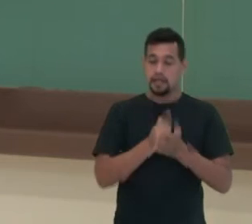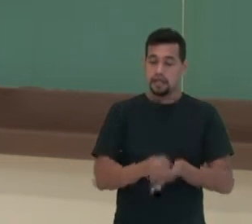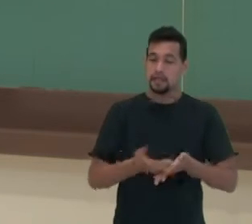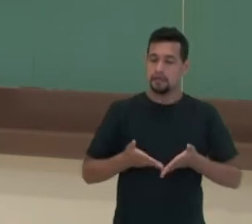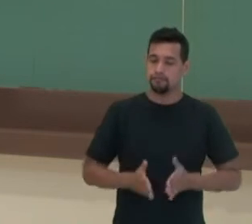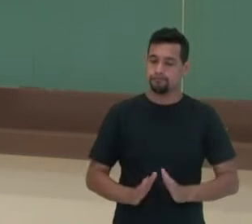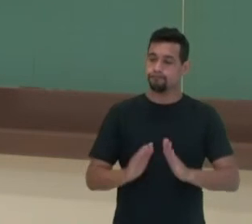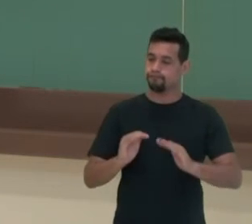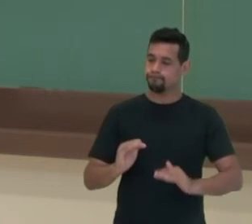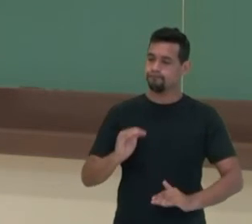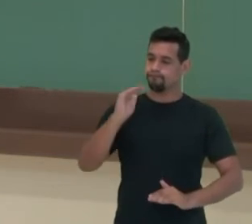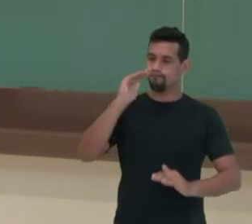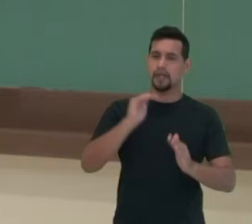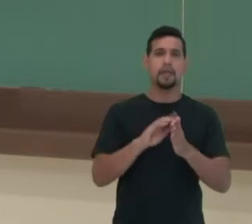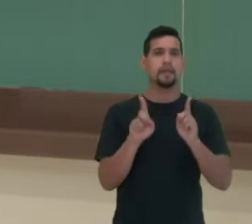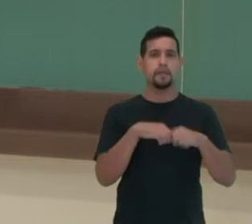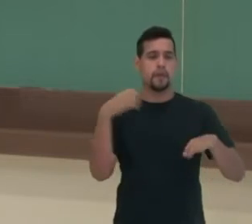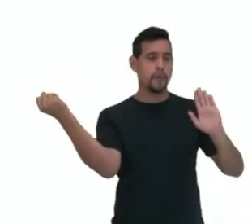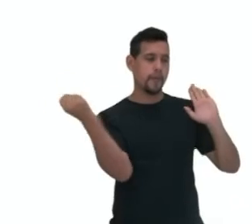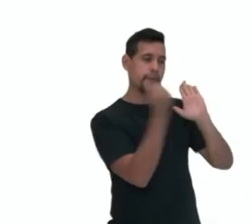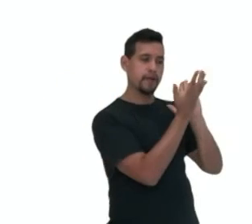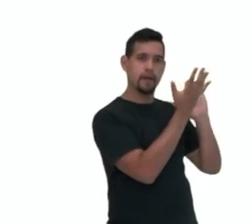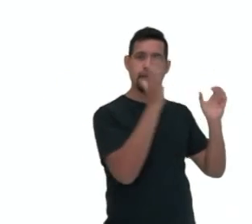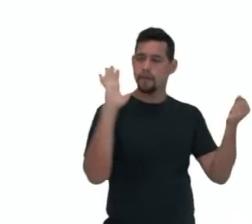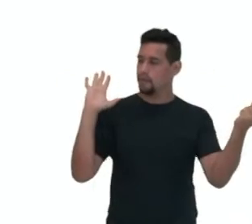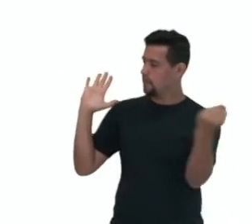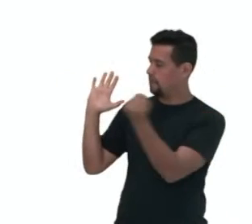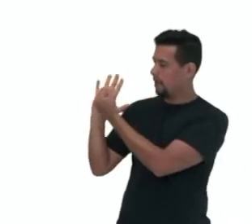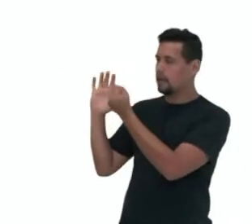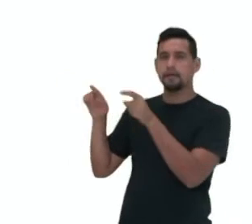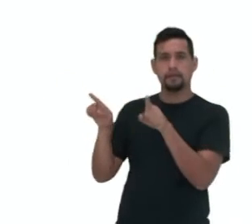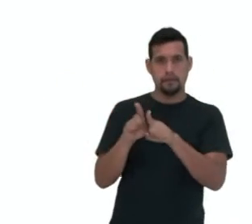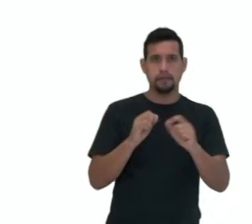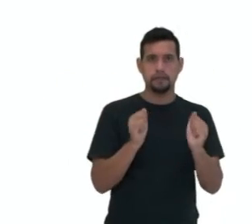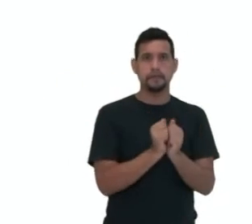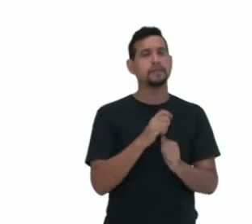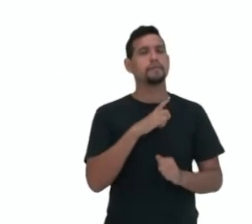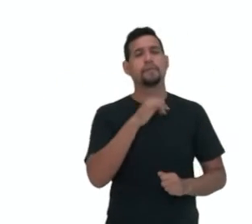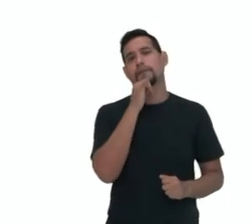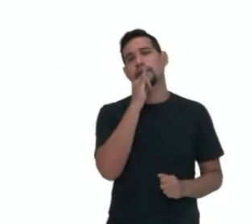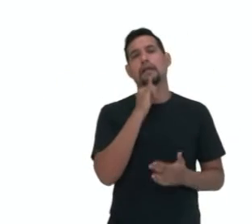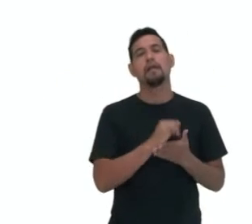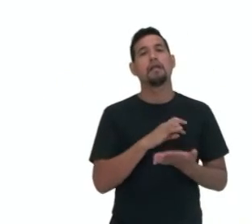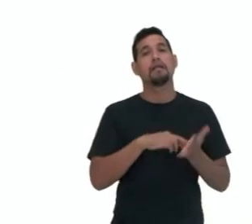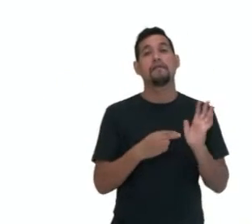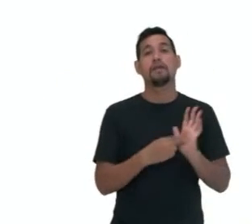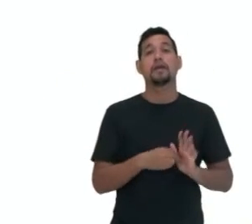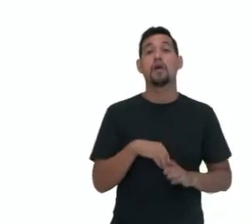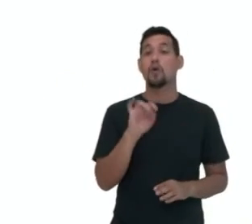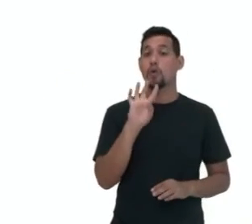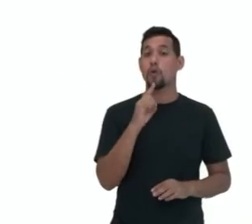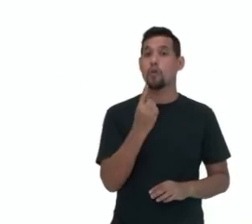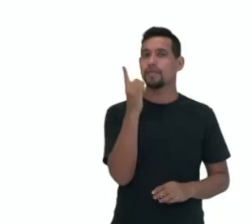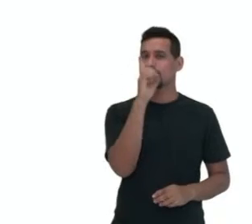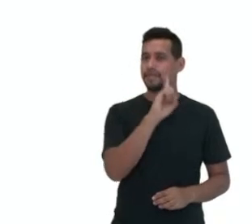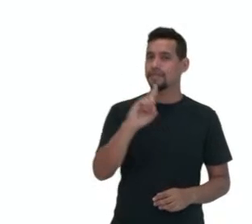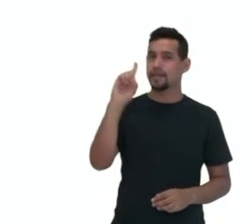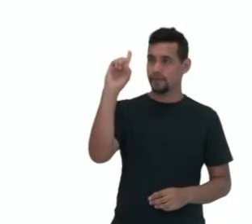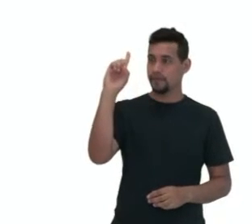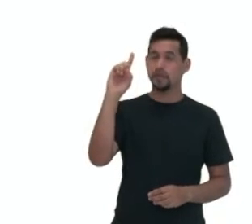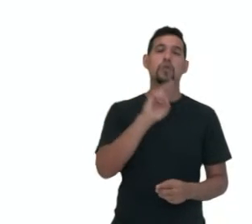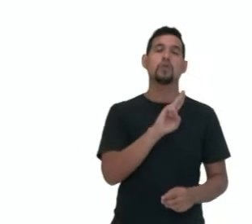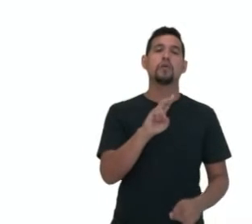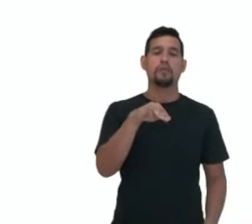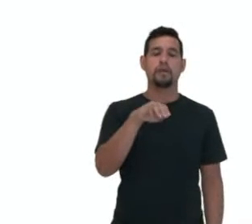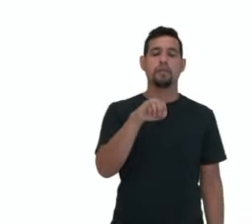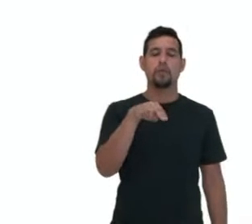também. Em suas pregações ele propunha a adoração a um Deus só, ou seja, um monoteísmo. Só aí já entra em